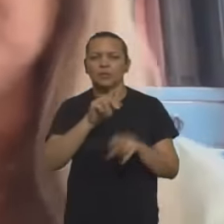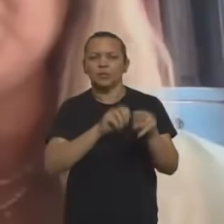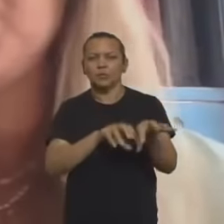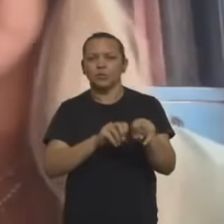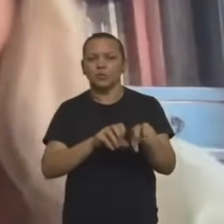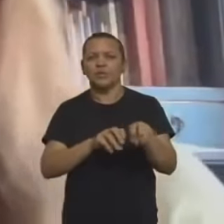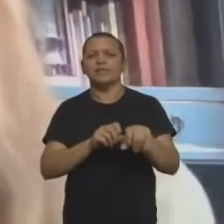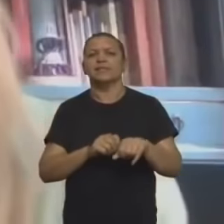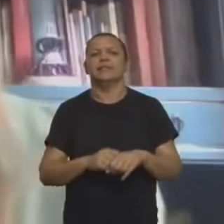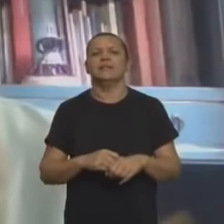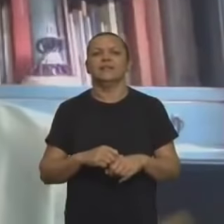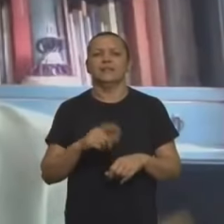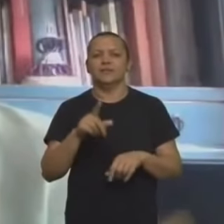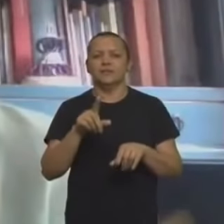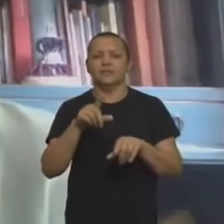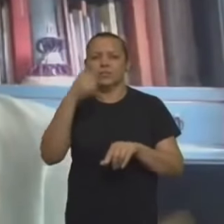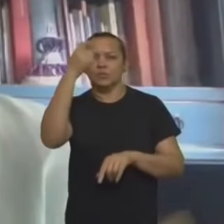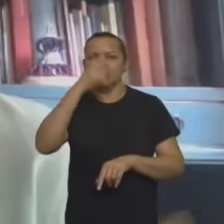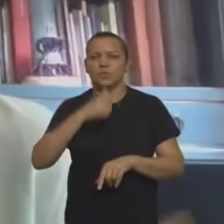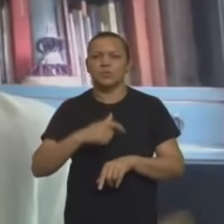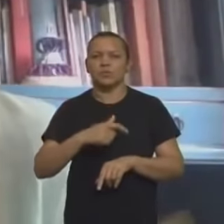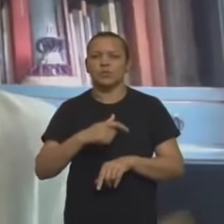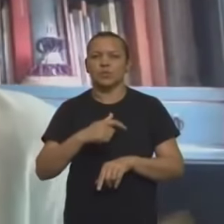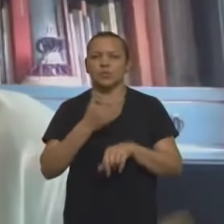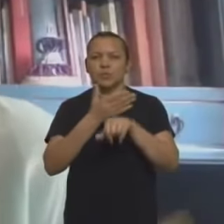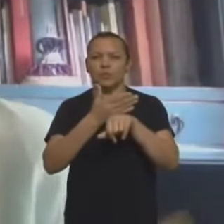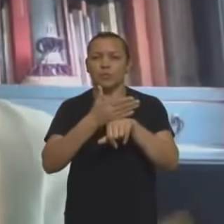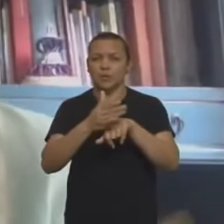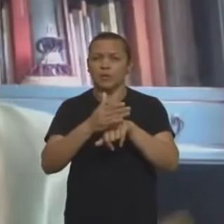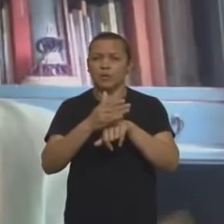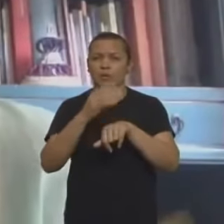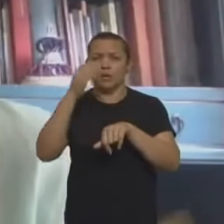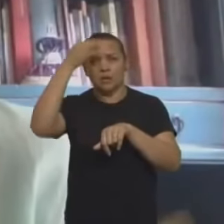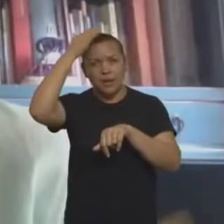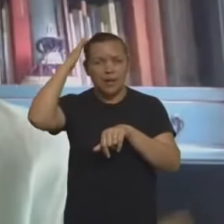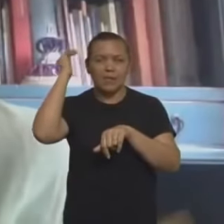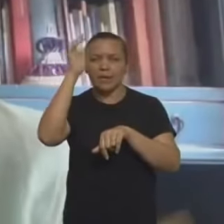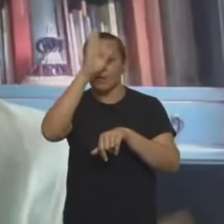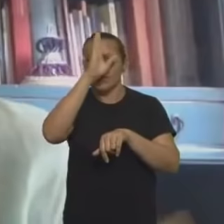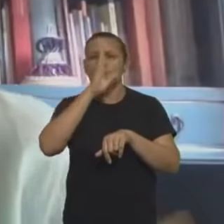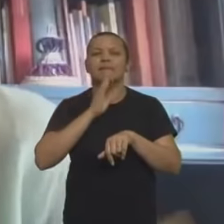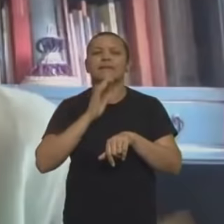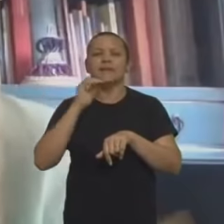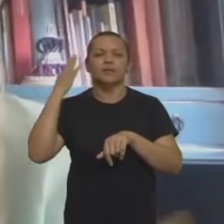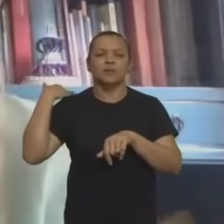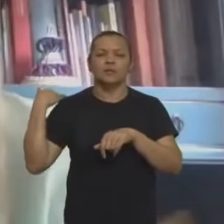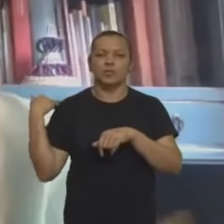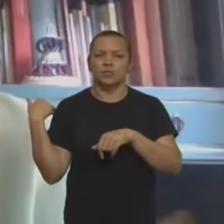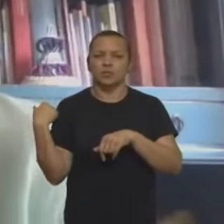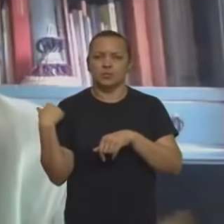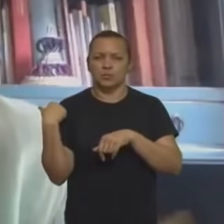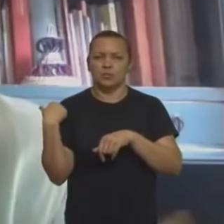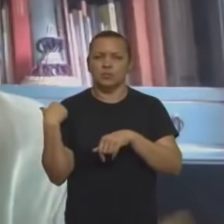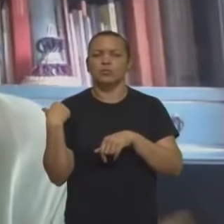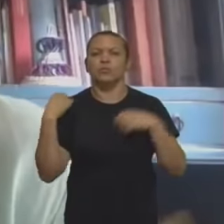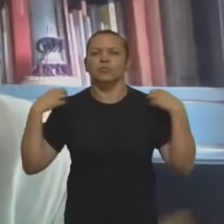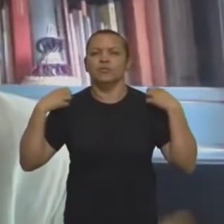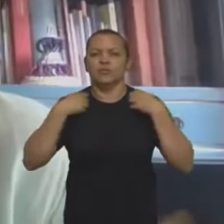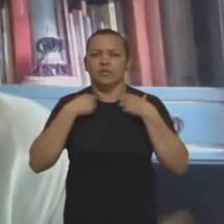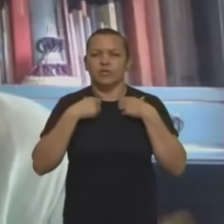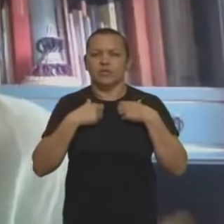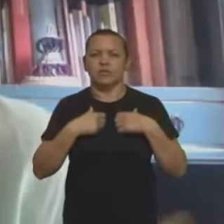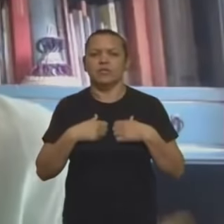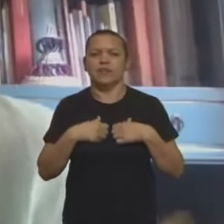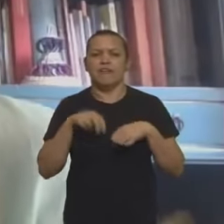Educação. Eu sou branca, loira, cabelo longo. Eu estou vestida com uma